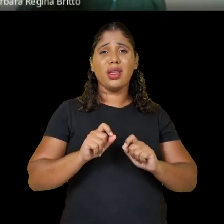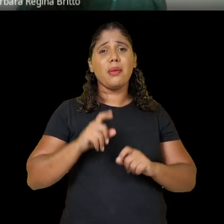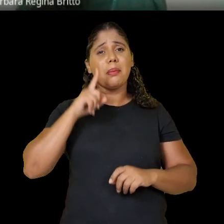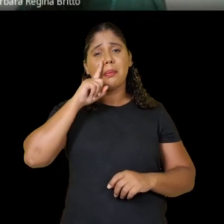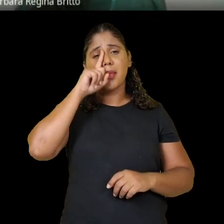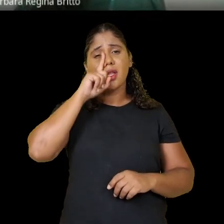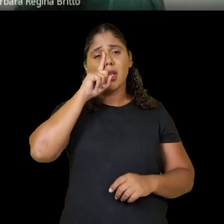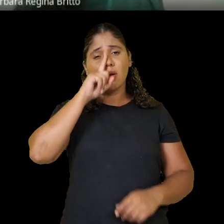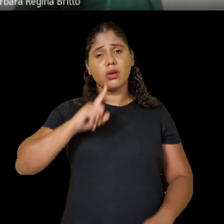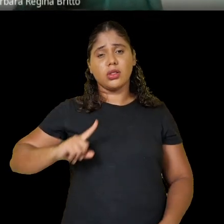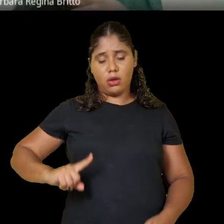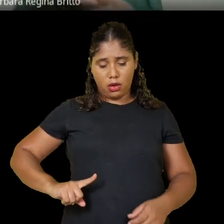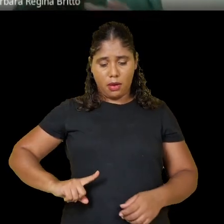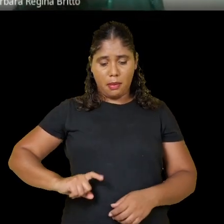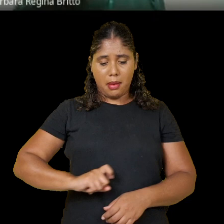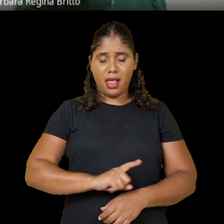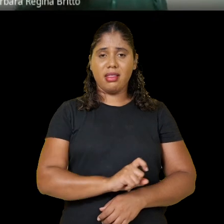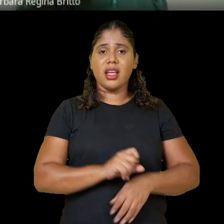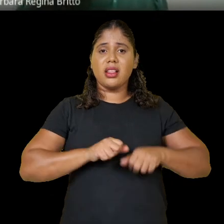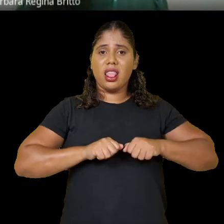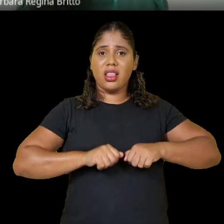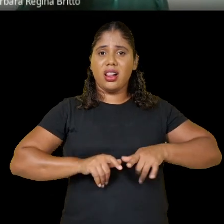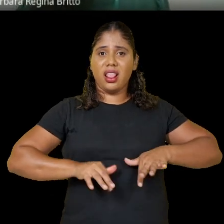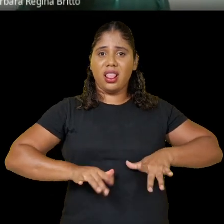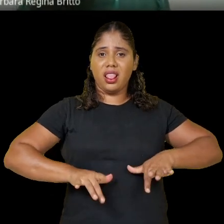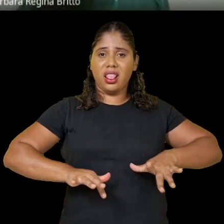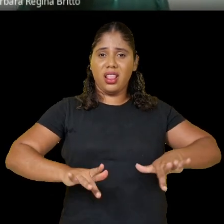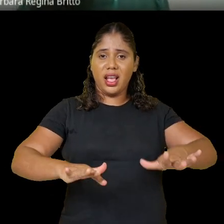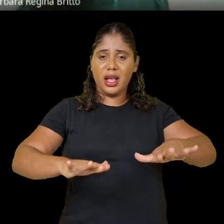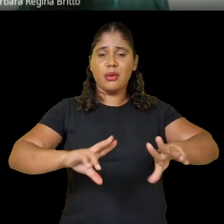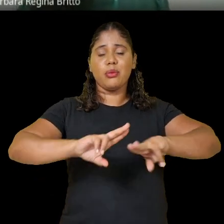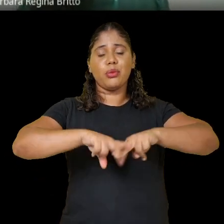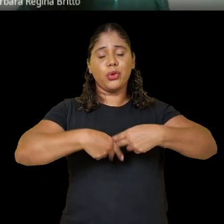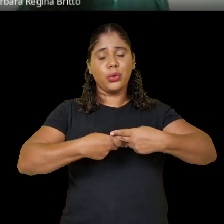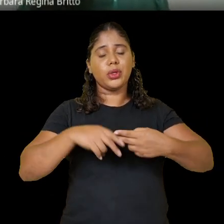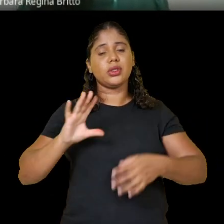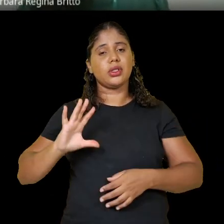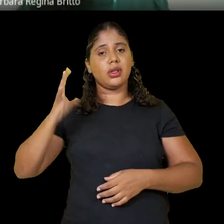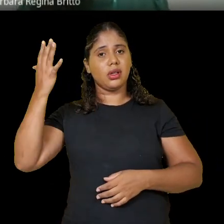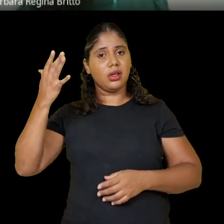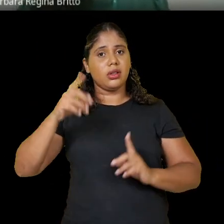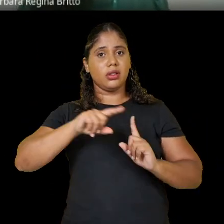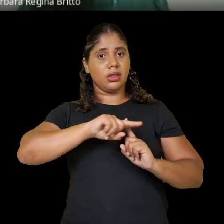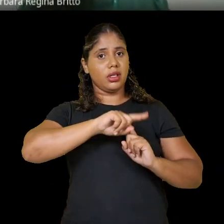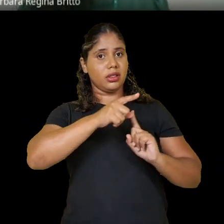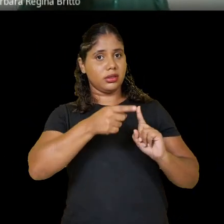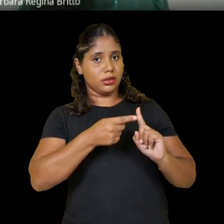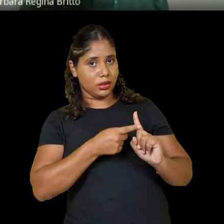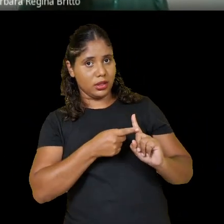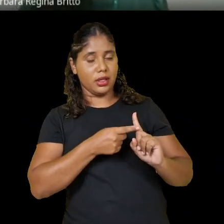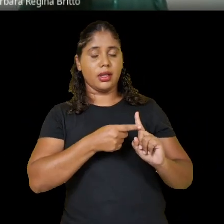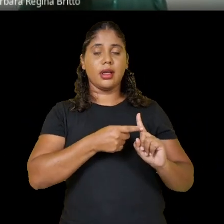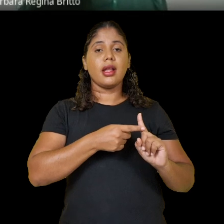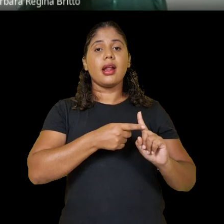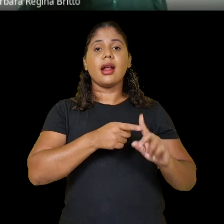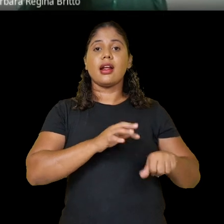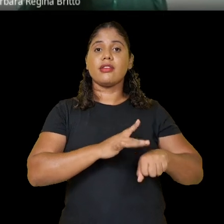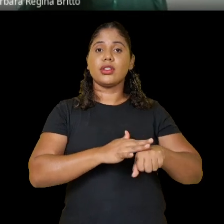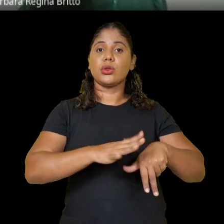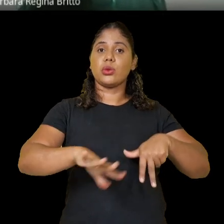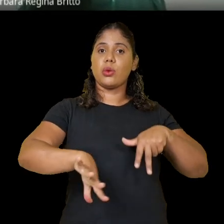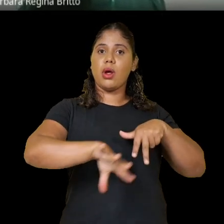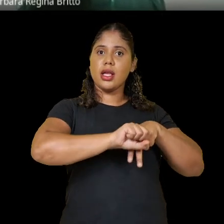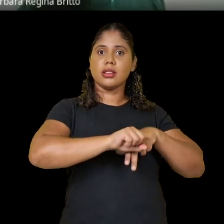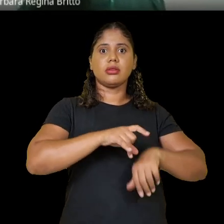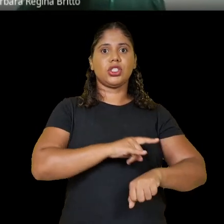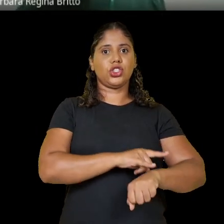bactéria. E aí é o que vai justificar, muitas das vezes, gestante ter infecção urinária. É muito comum gestante ter infecção